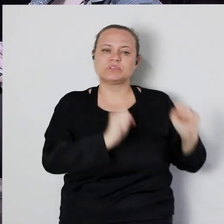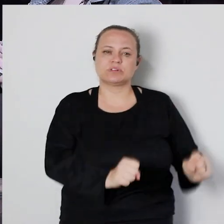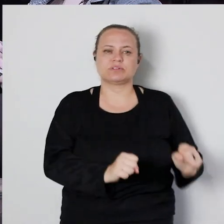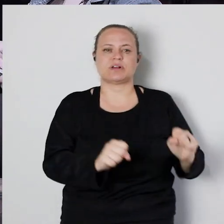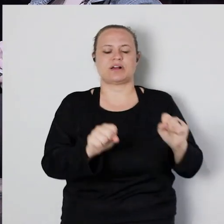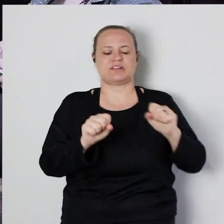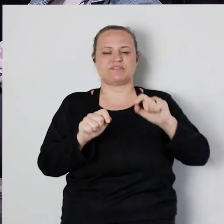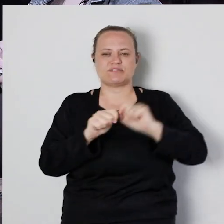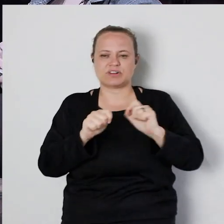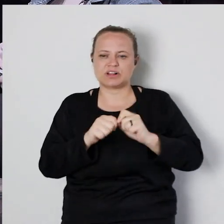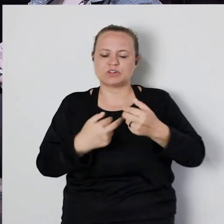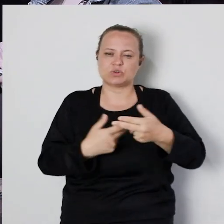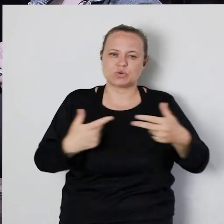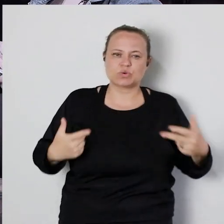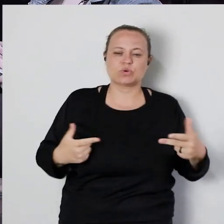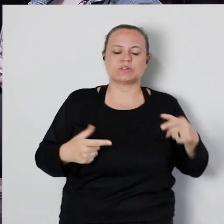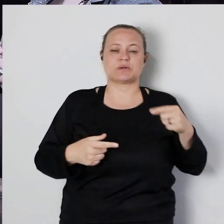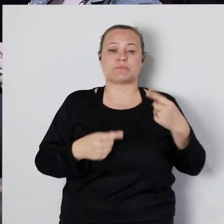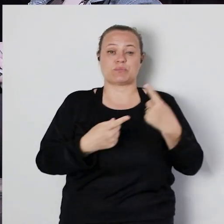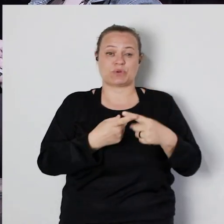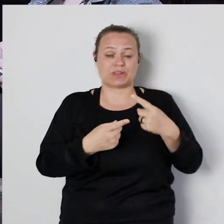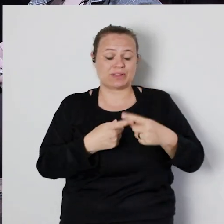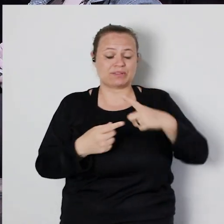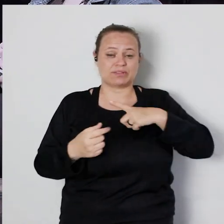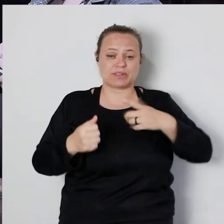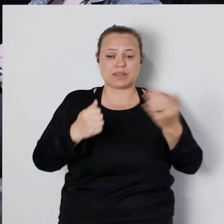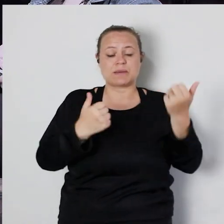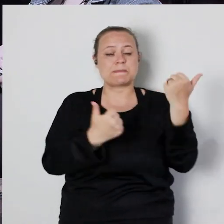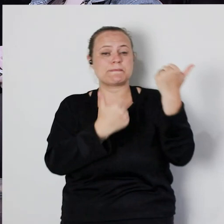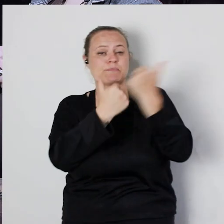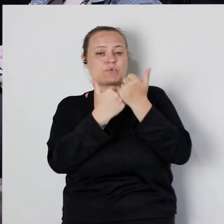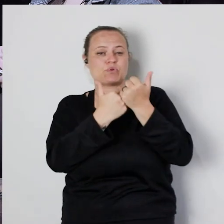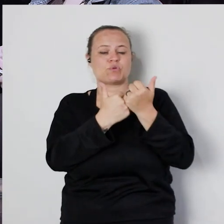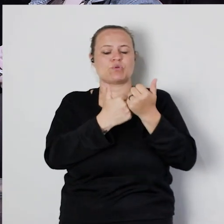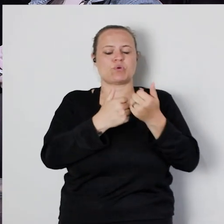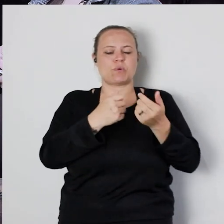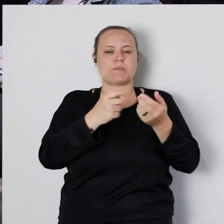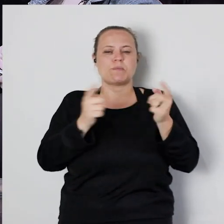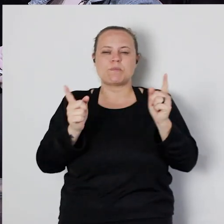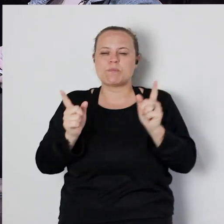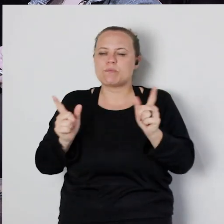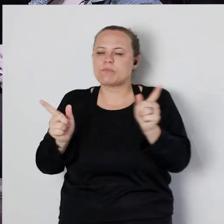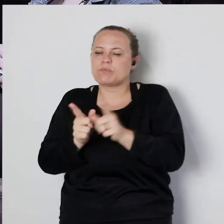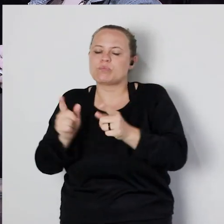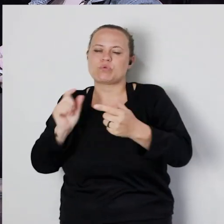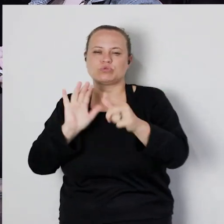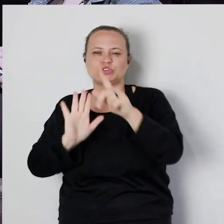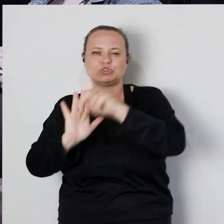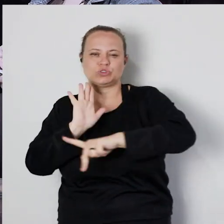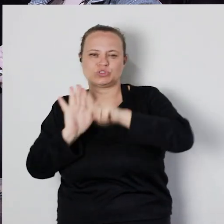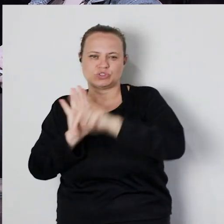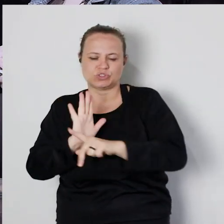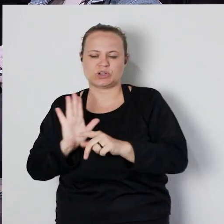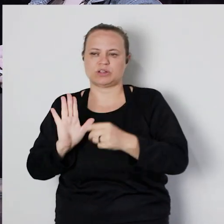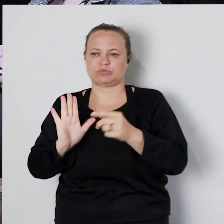muita possibilidade, coisa acontecendo que poderia acontecer mais. E foi isso que proporcionou, ou seja, apoiar pequenas organizações